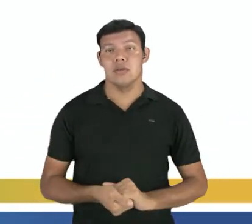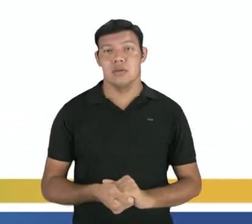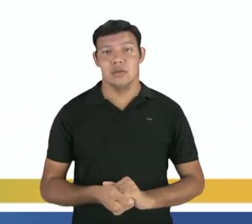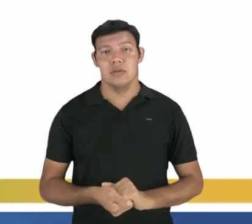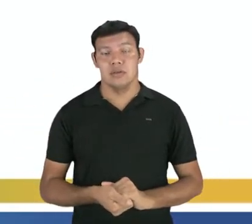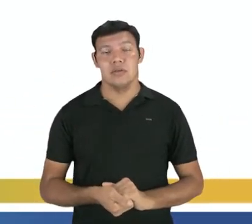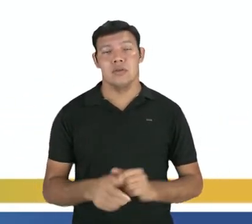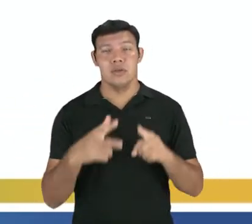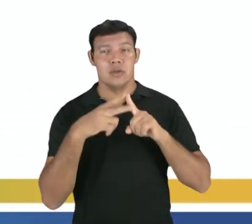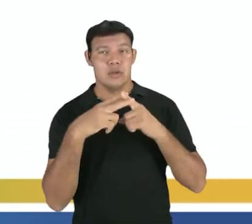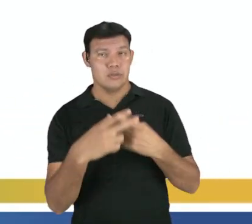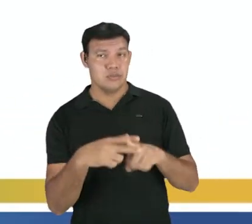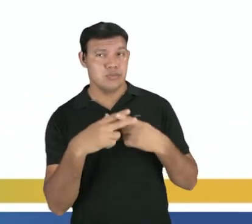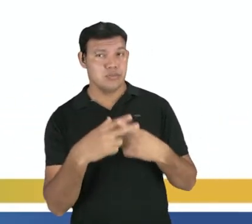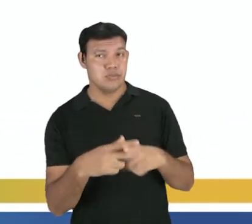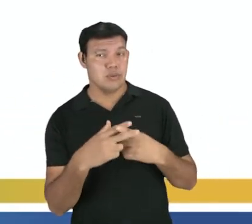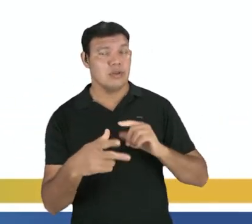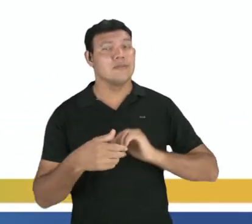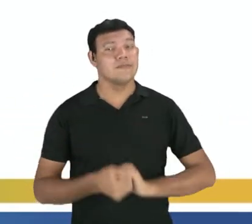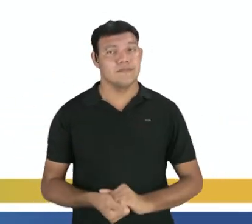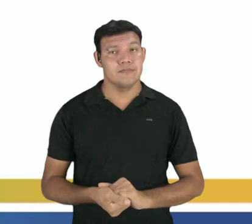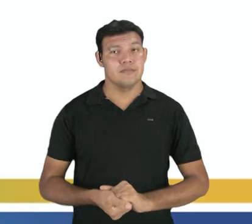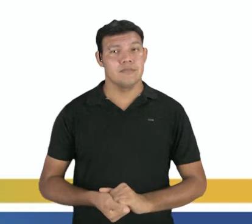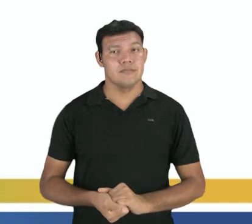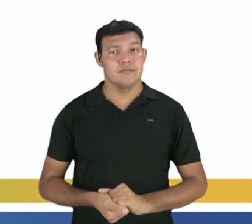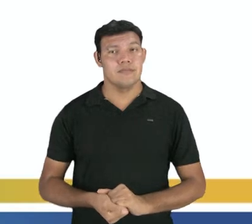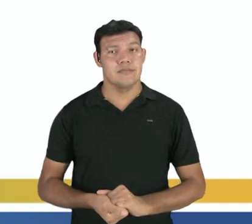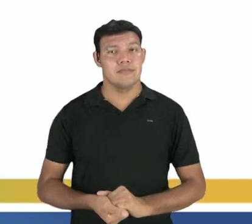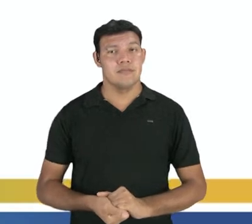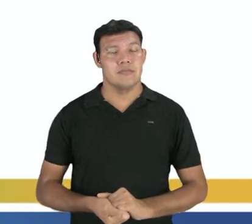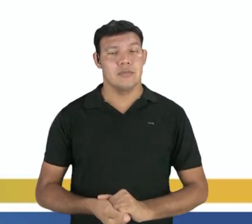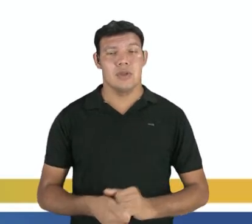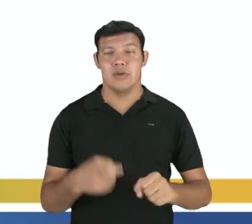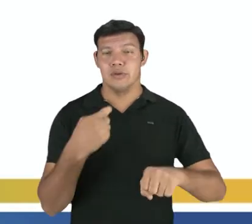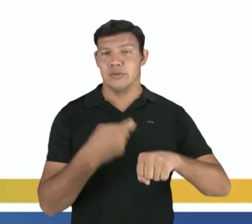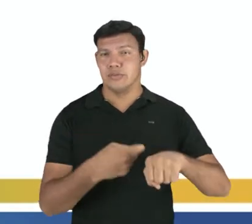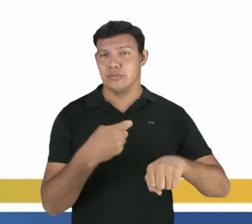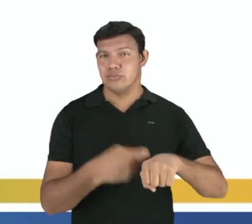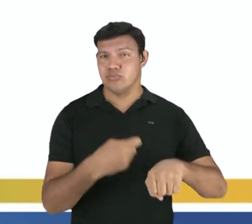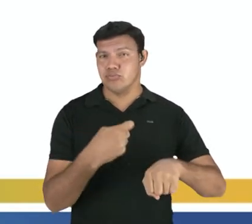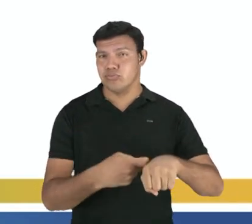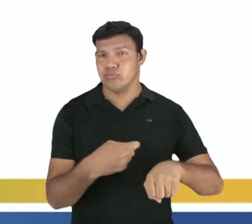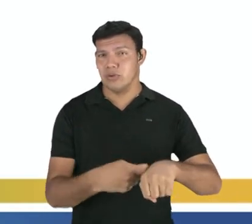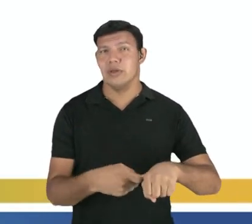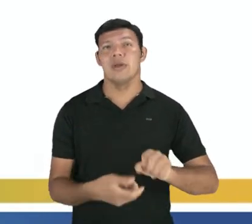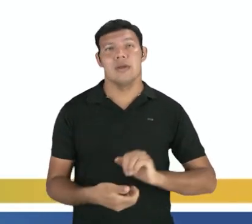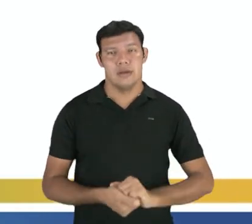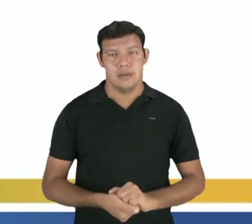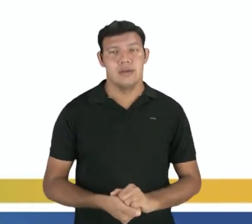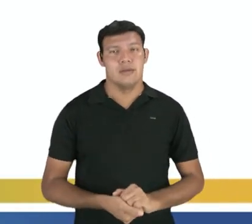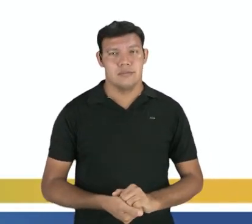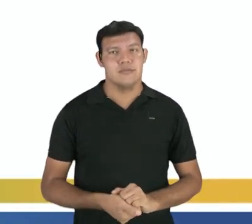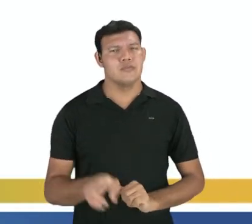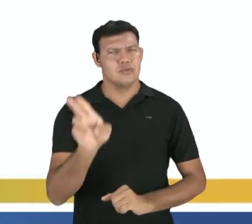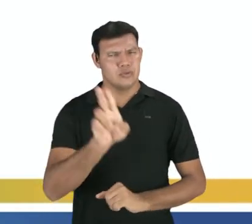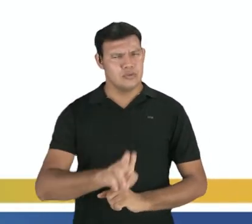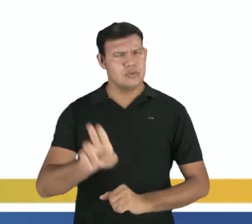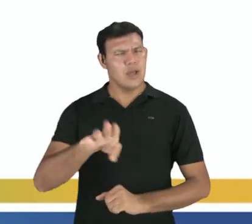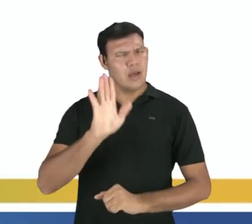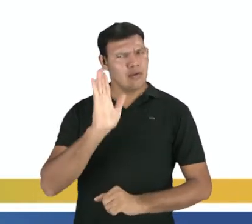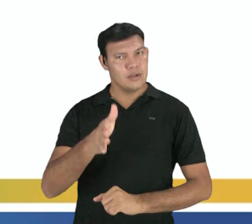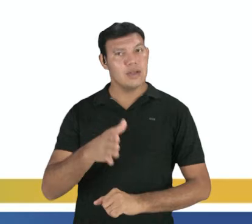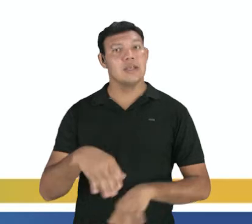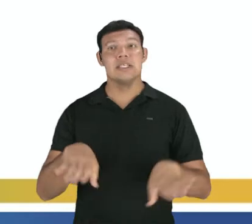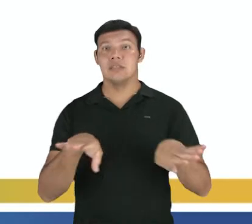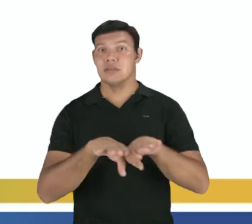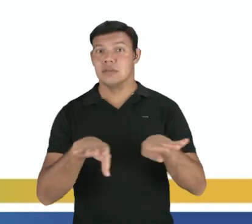os instrumentos, eles são, né, mais duros, eles são duros assim como os que eles utilizavam,